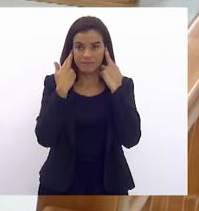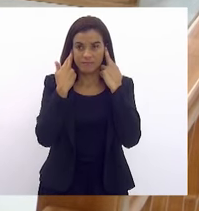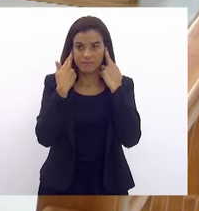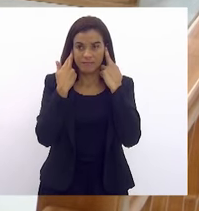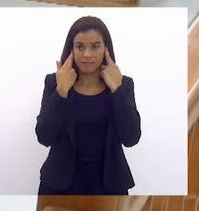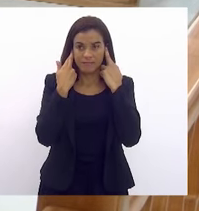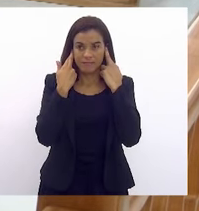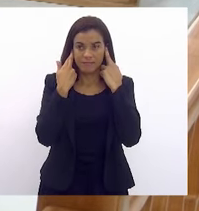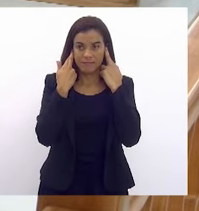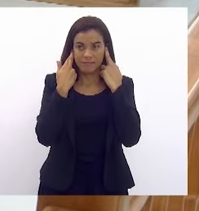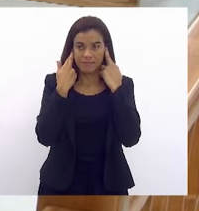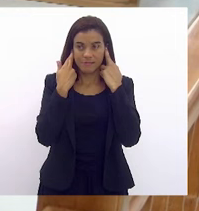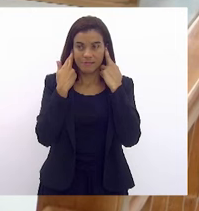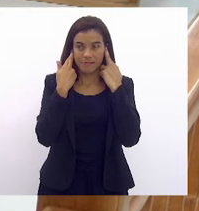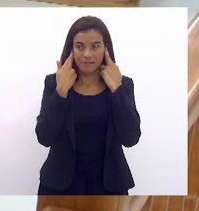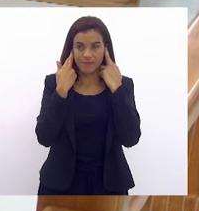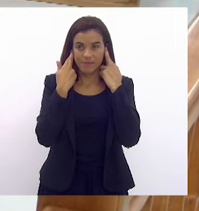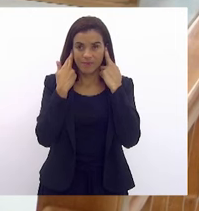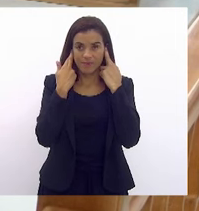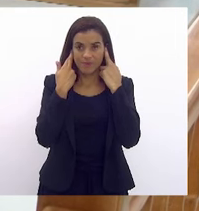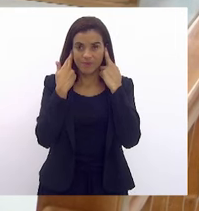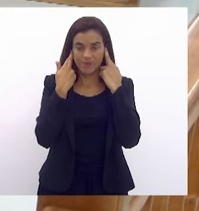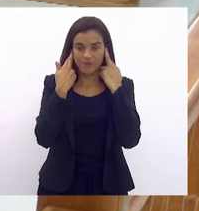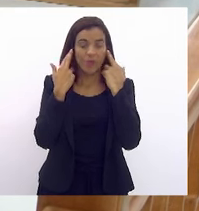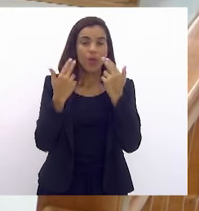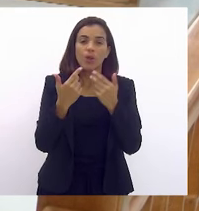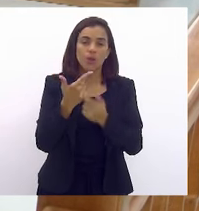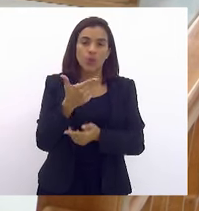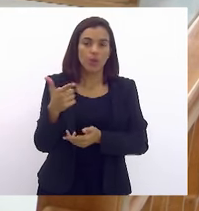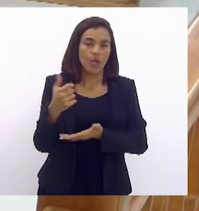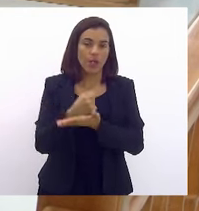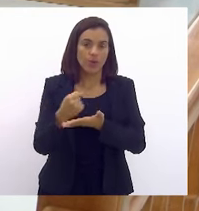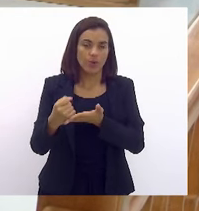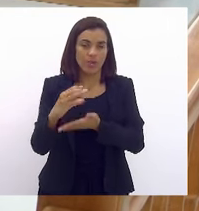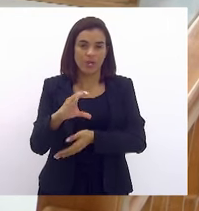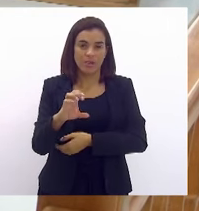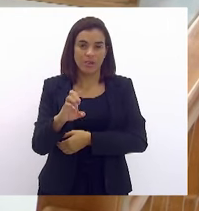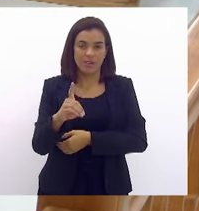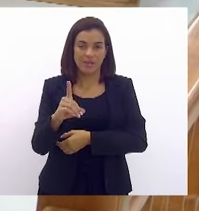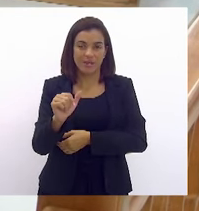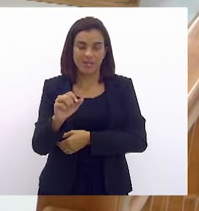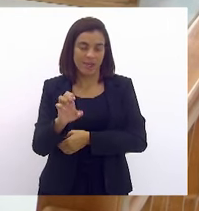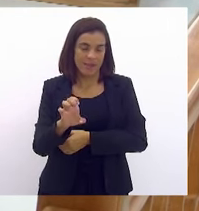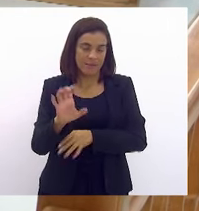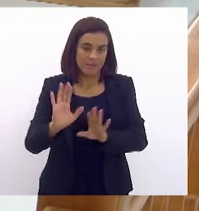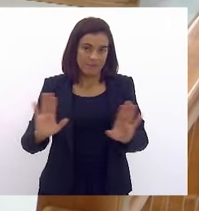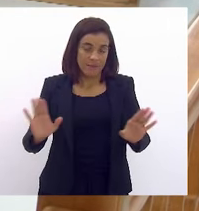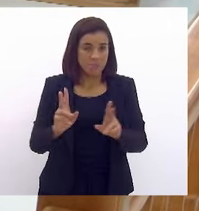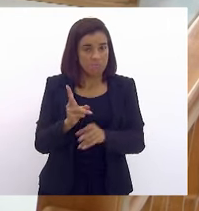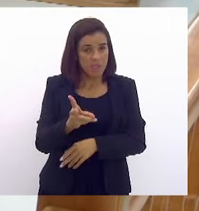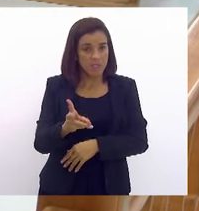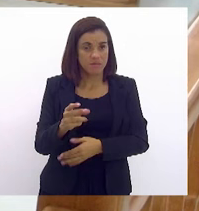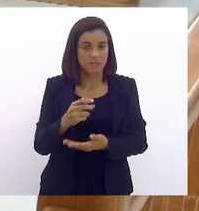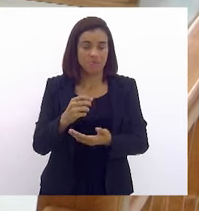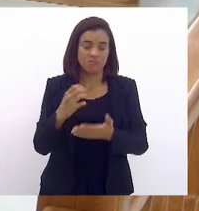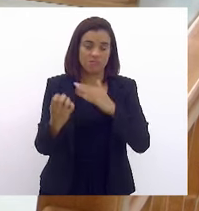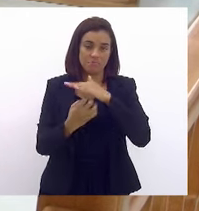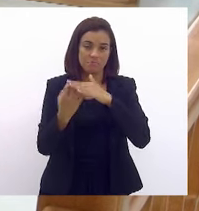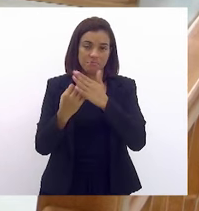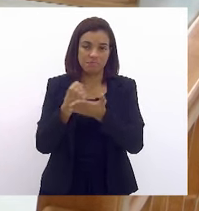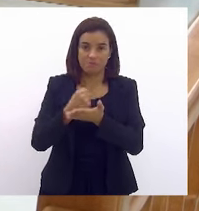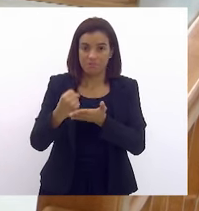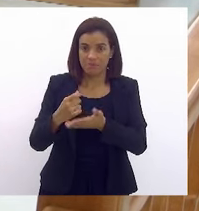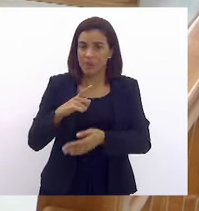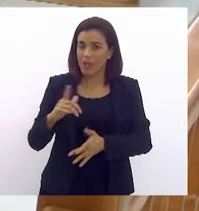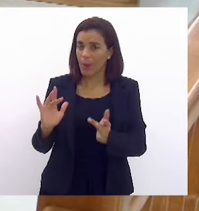Eu sei, não entrou no pacote da SEDAI, mas, mesmo assim, continua com a mesma concessionária. Né? Eles têm contato